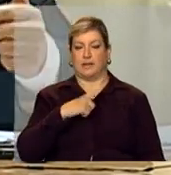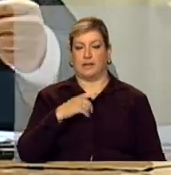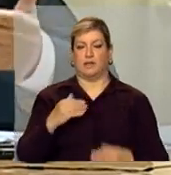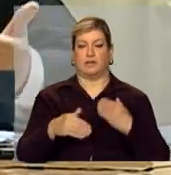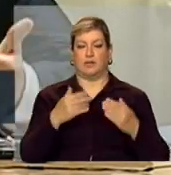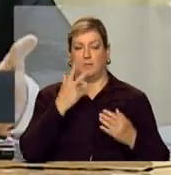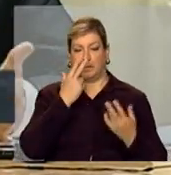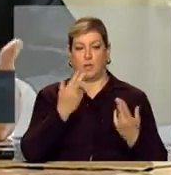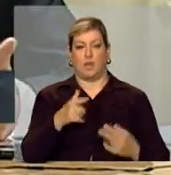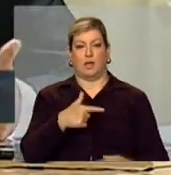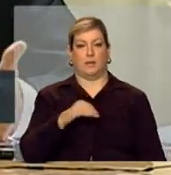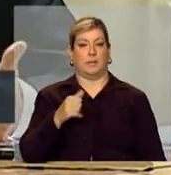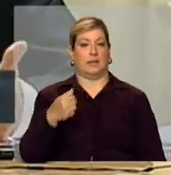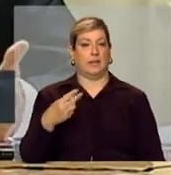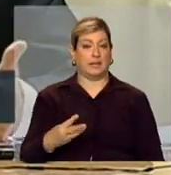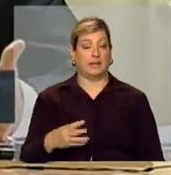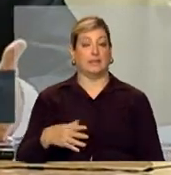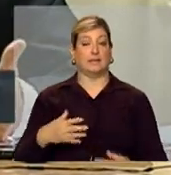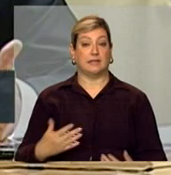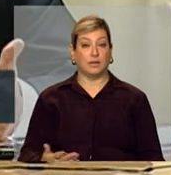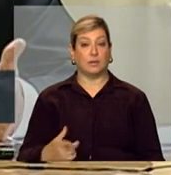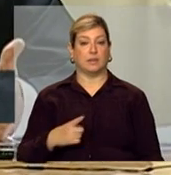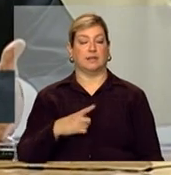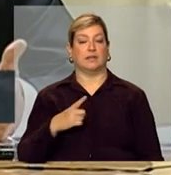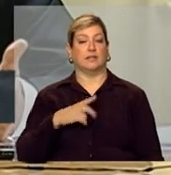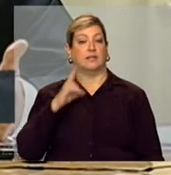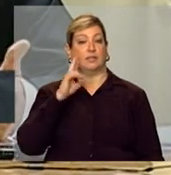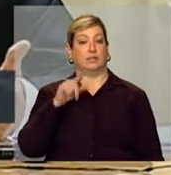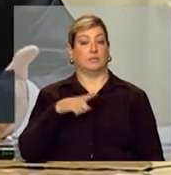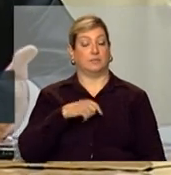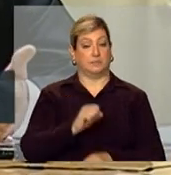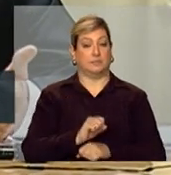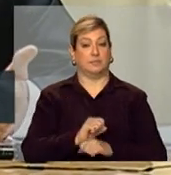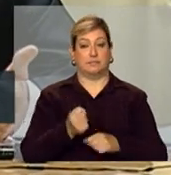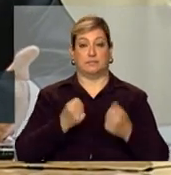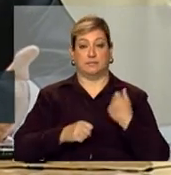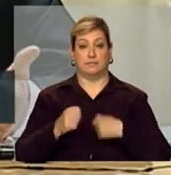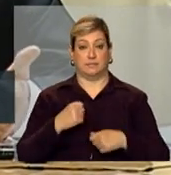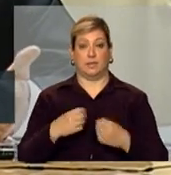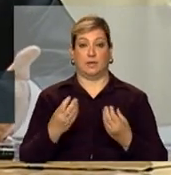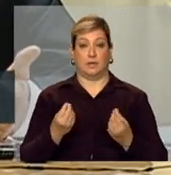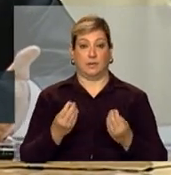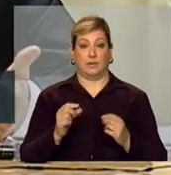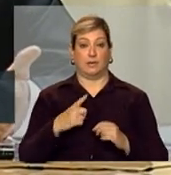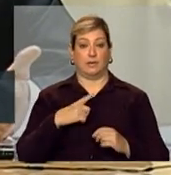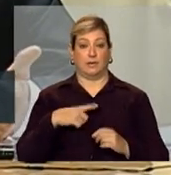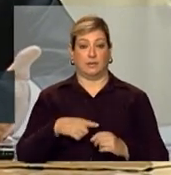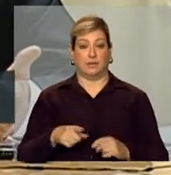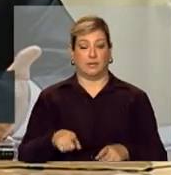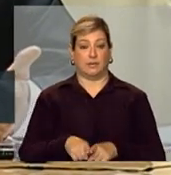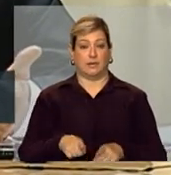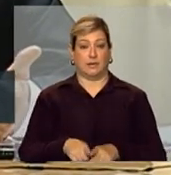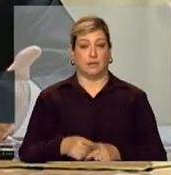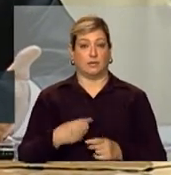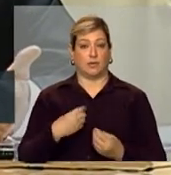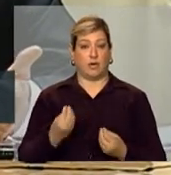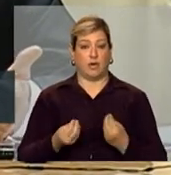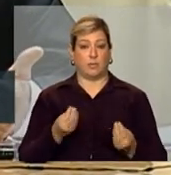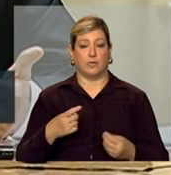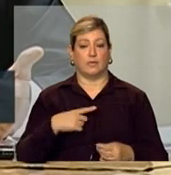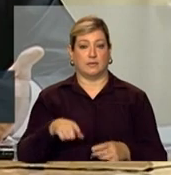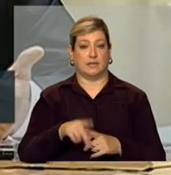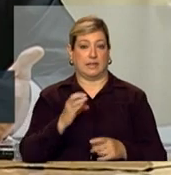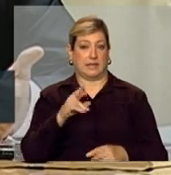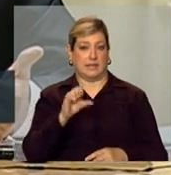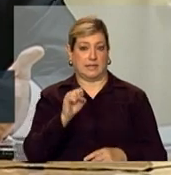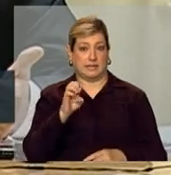em 2013 Então as perspectivas são muito boas para os próximos 2 anos levando em consideração que a